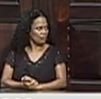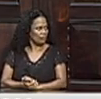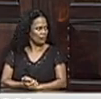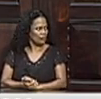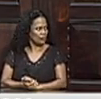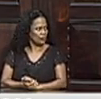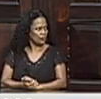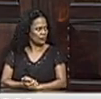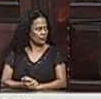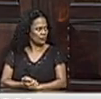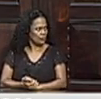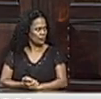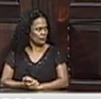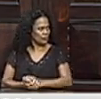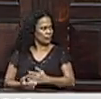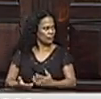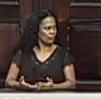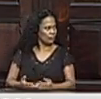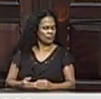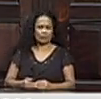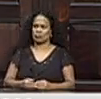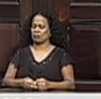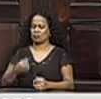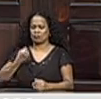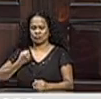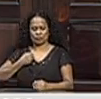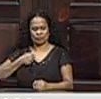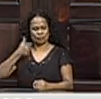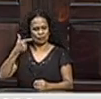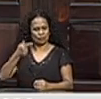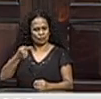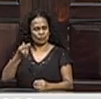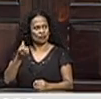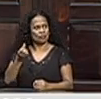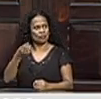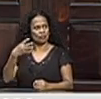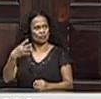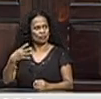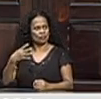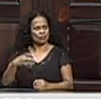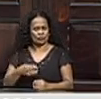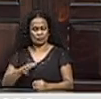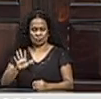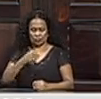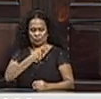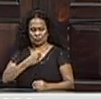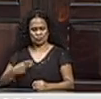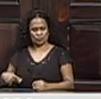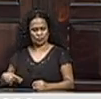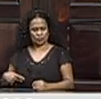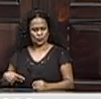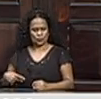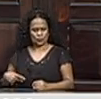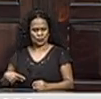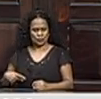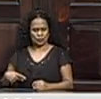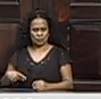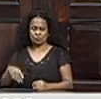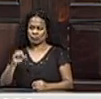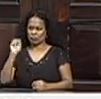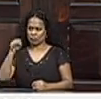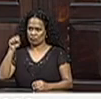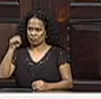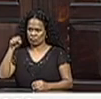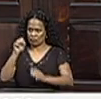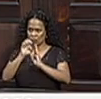Parecer ao PL 3764, mensagem número 2. Senhor presidente, meu parecer é favorável